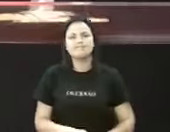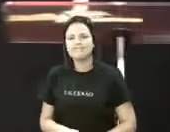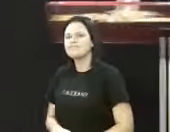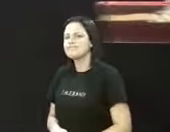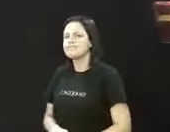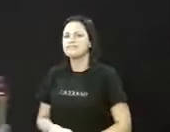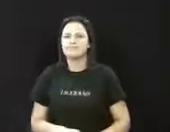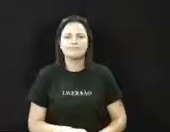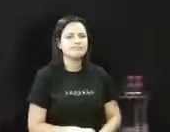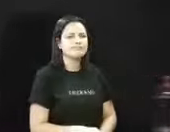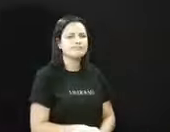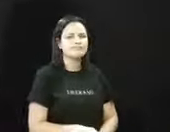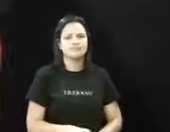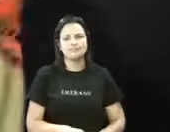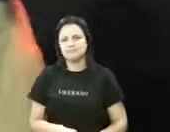O que ele diz?